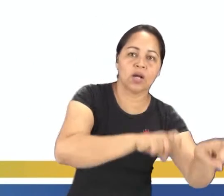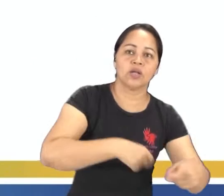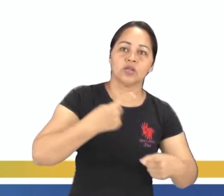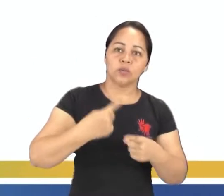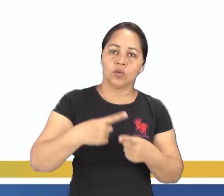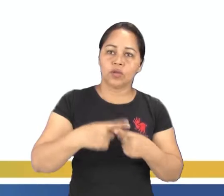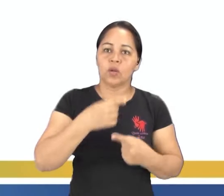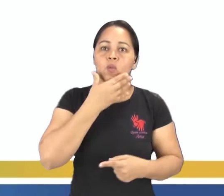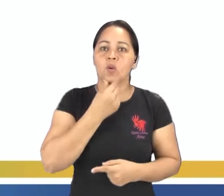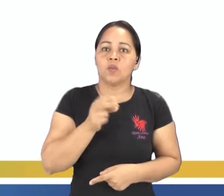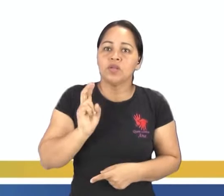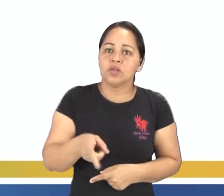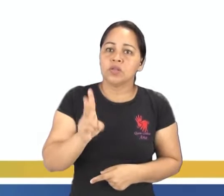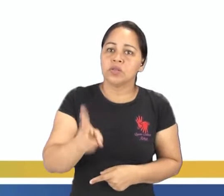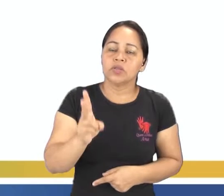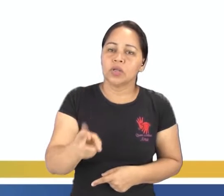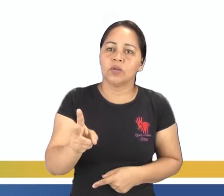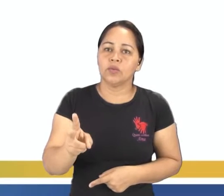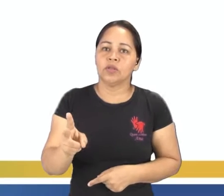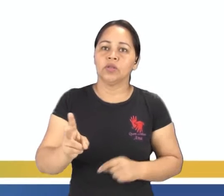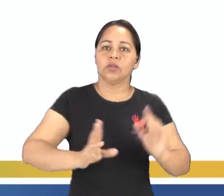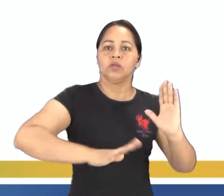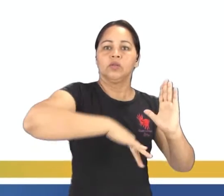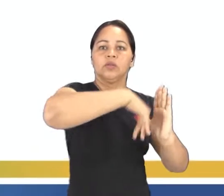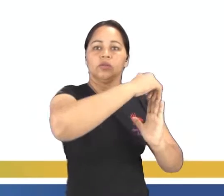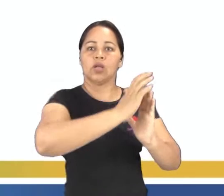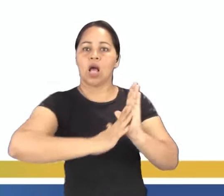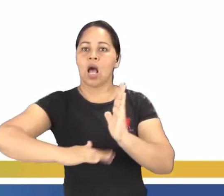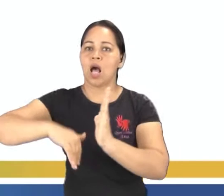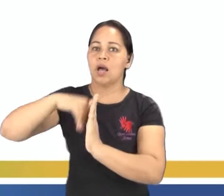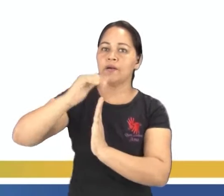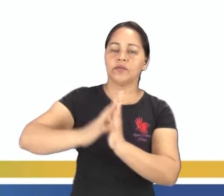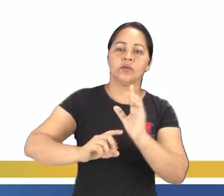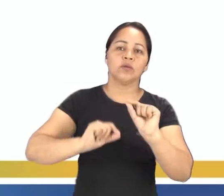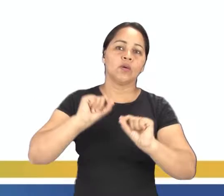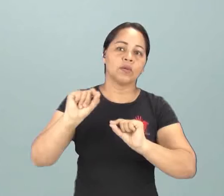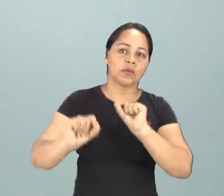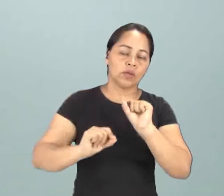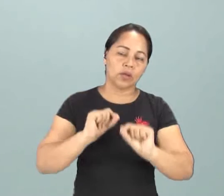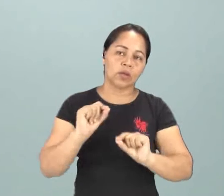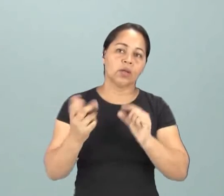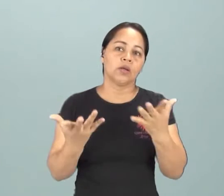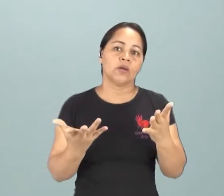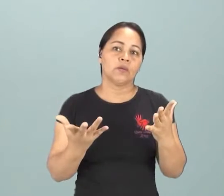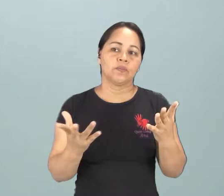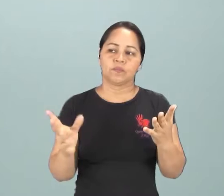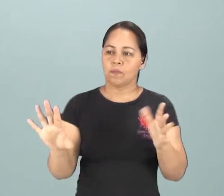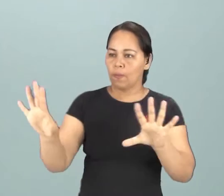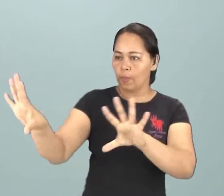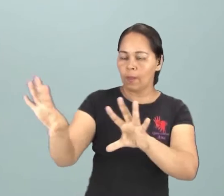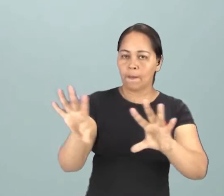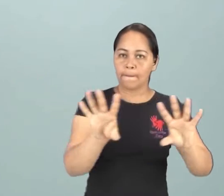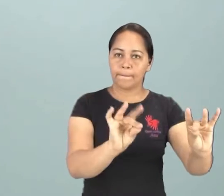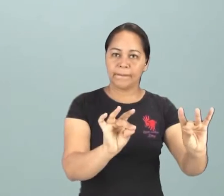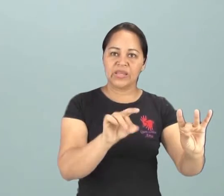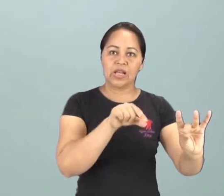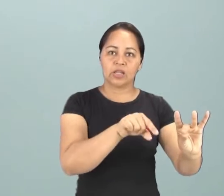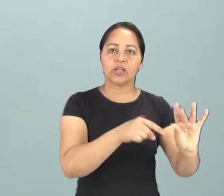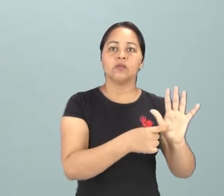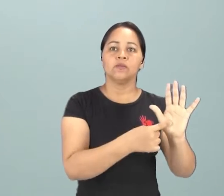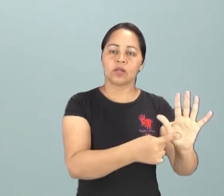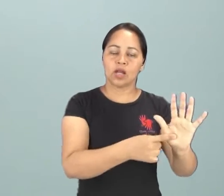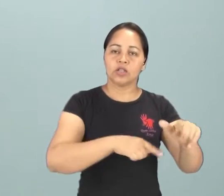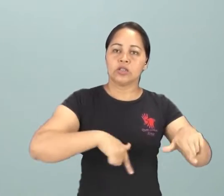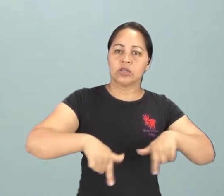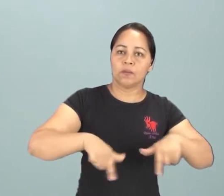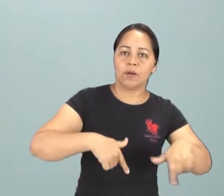ele estava sempre sendo colocado como o que completava aquele ambiente, aquele cenário,